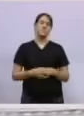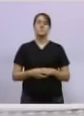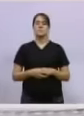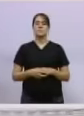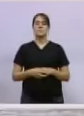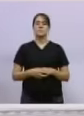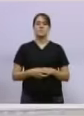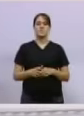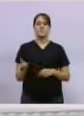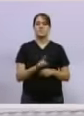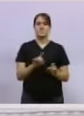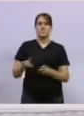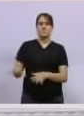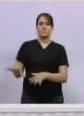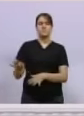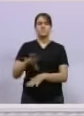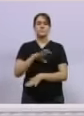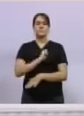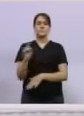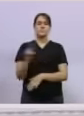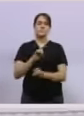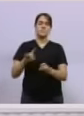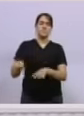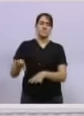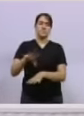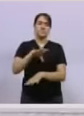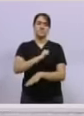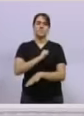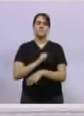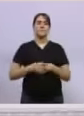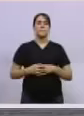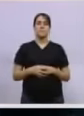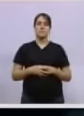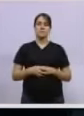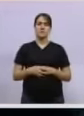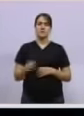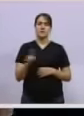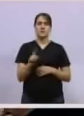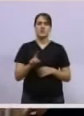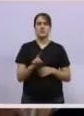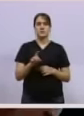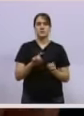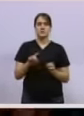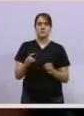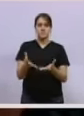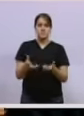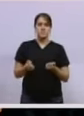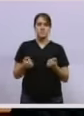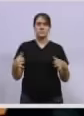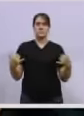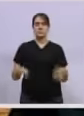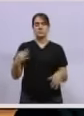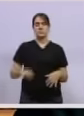do amor, não desista de amar, não se entregue à